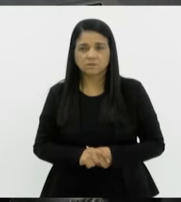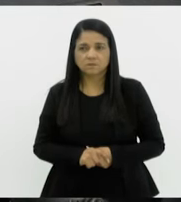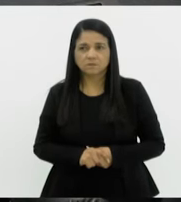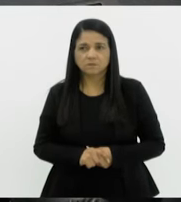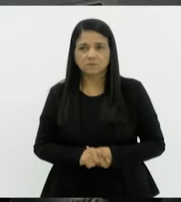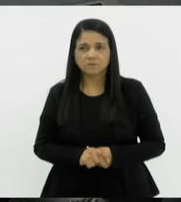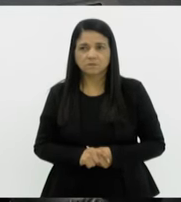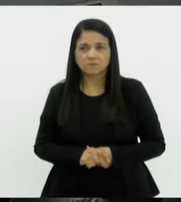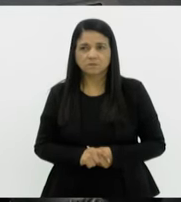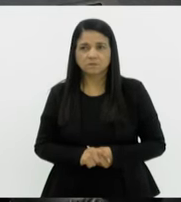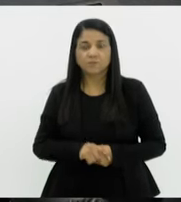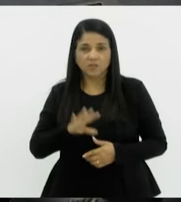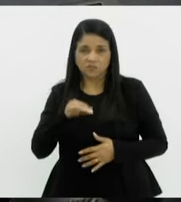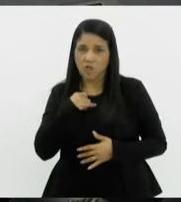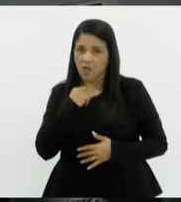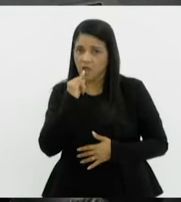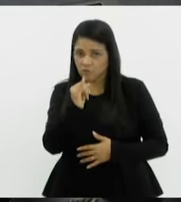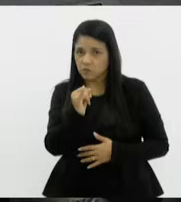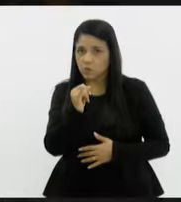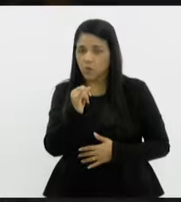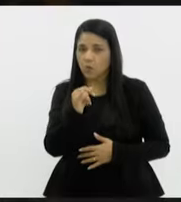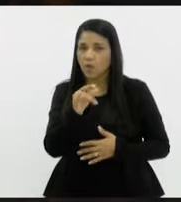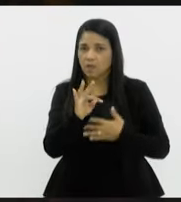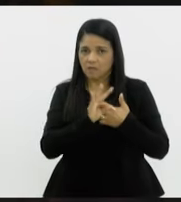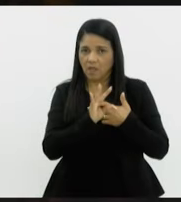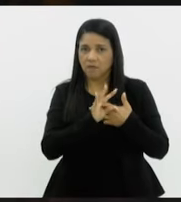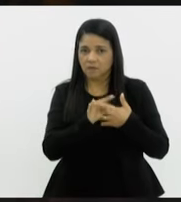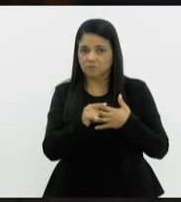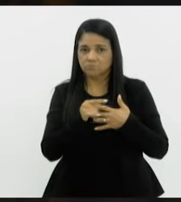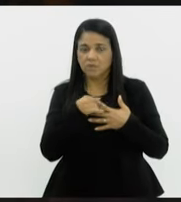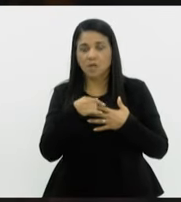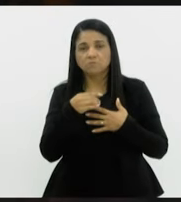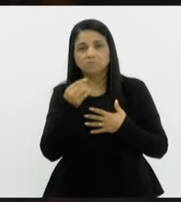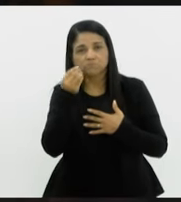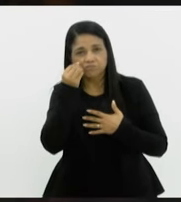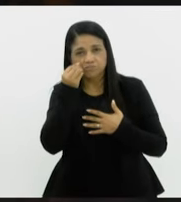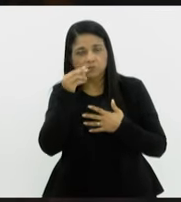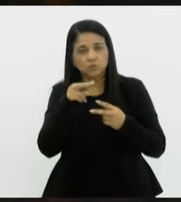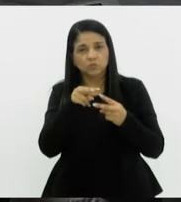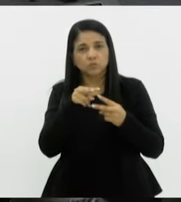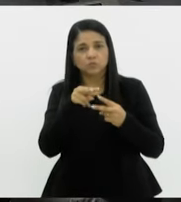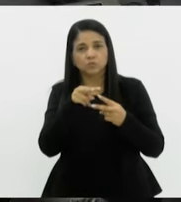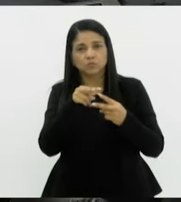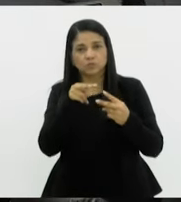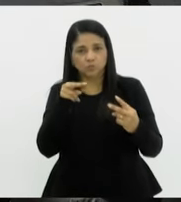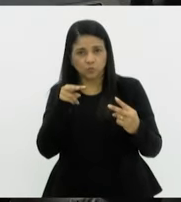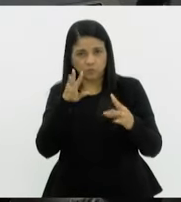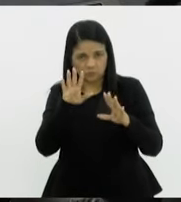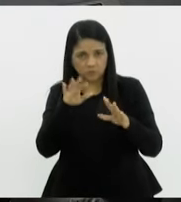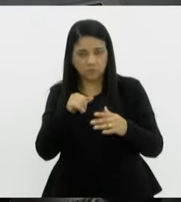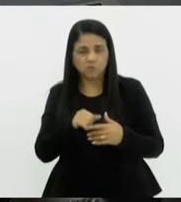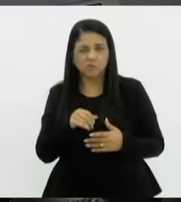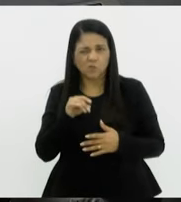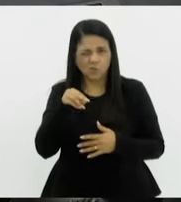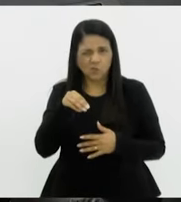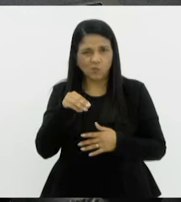A gente já avisou a assessoria aqui para poder ver se há alguma questão no Zoom. Só um minutinho também.